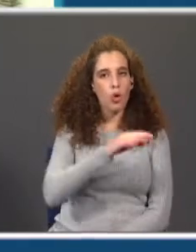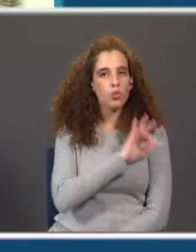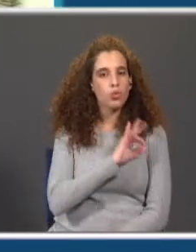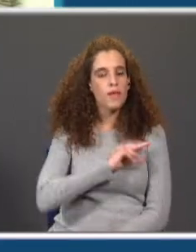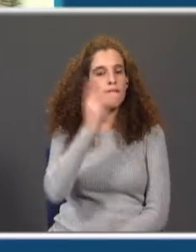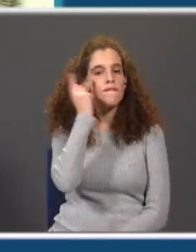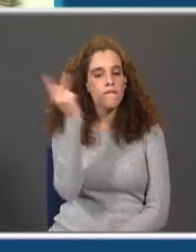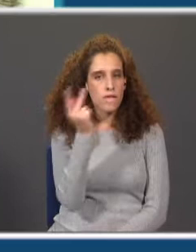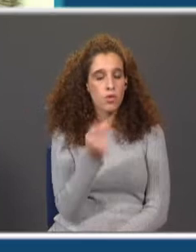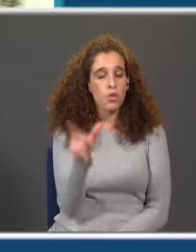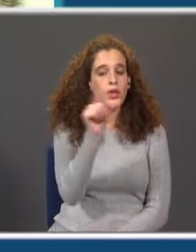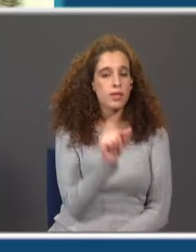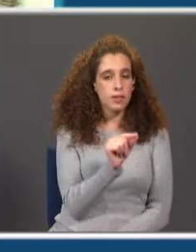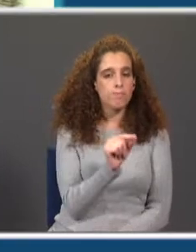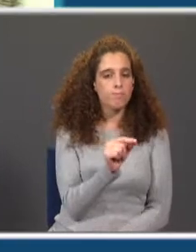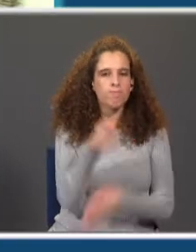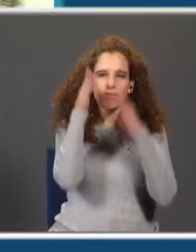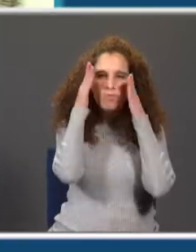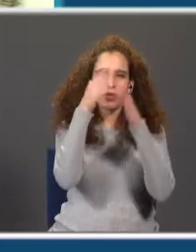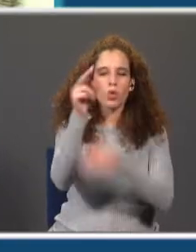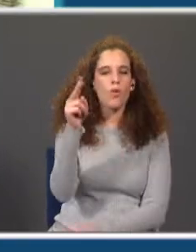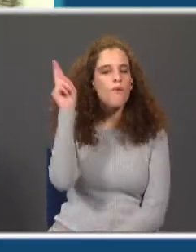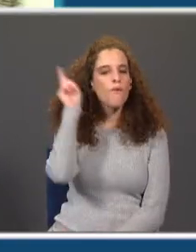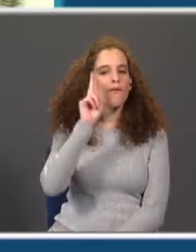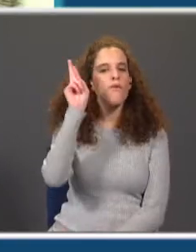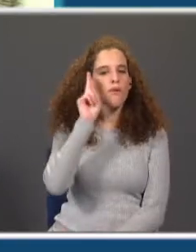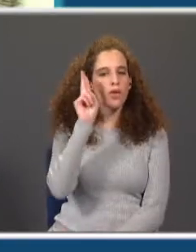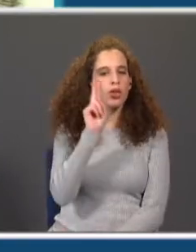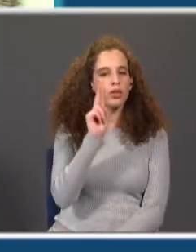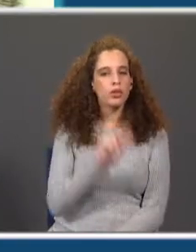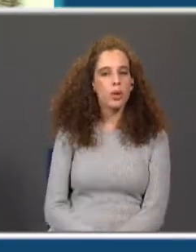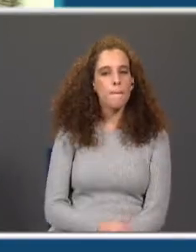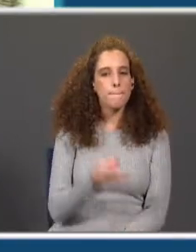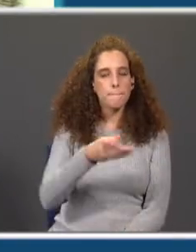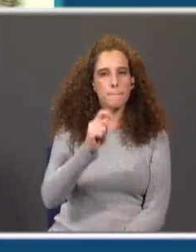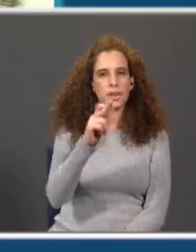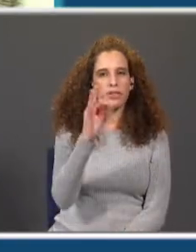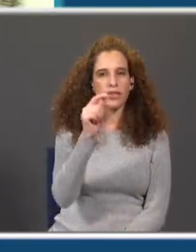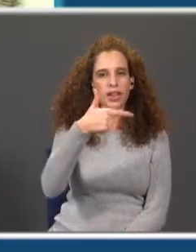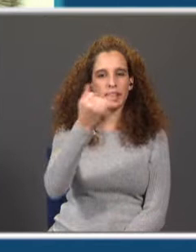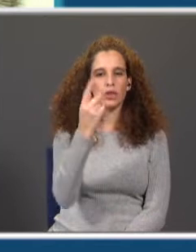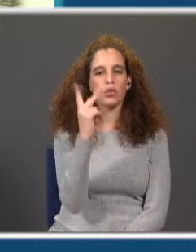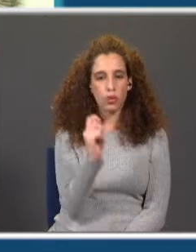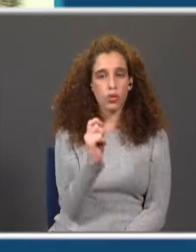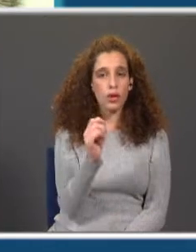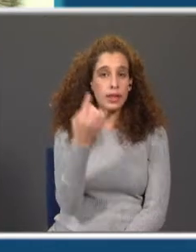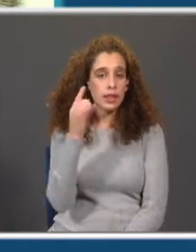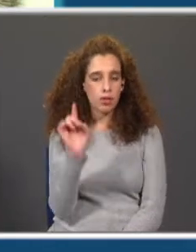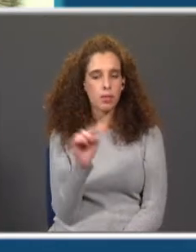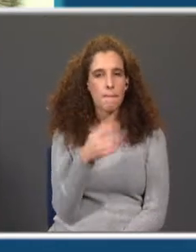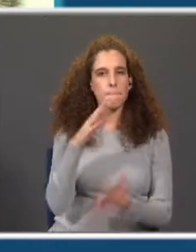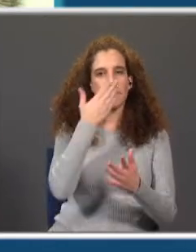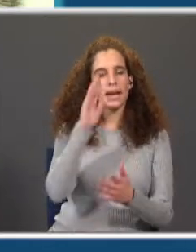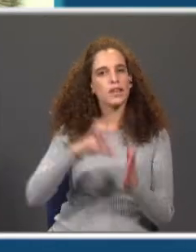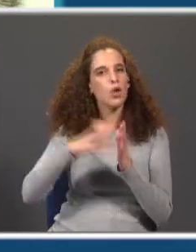vamos também debruçar-nos sobre o valor aspectual perfetivo e imperfetivo. Parece muito complicado, mas vais perceber que não é.